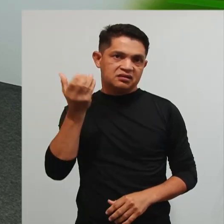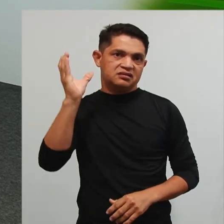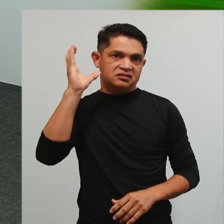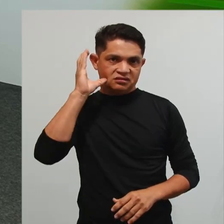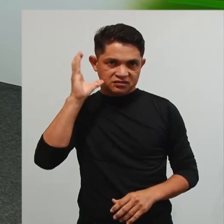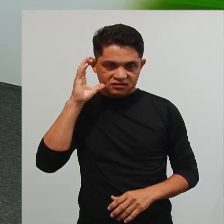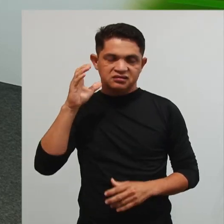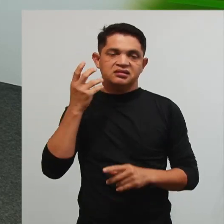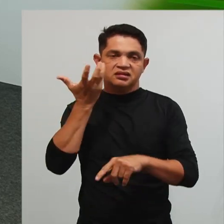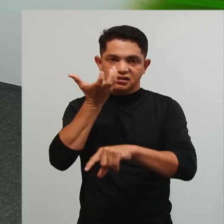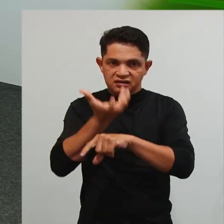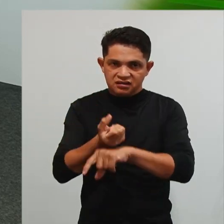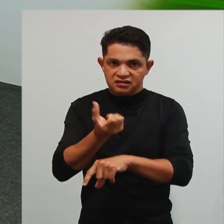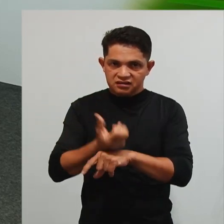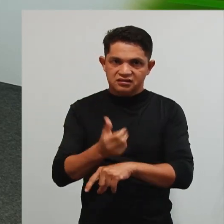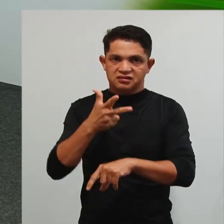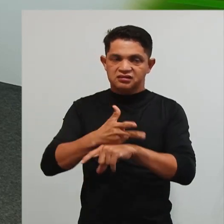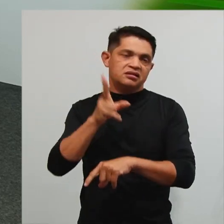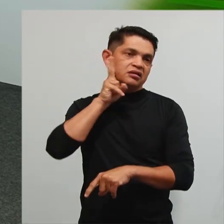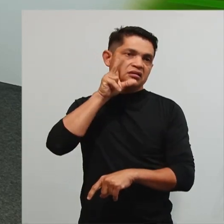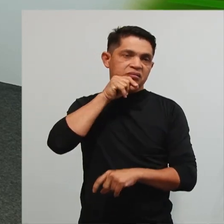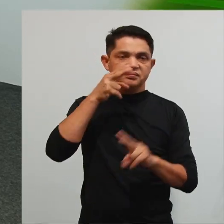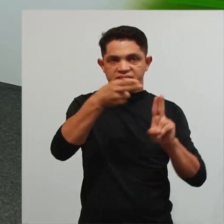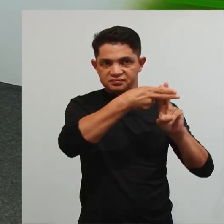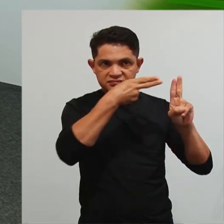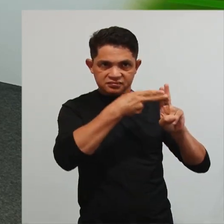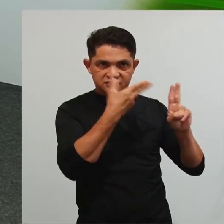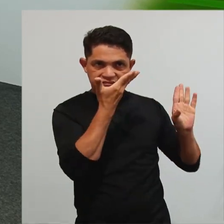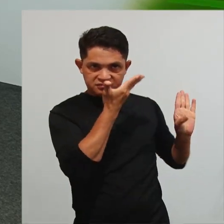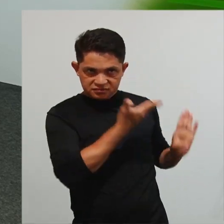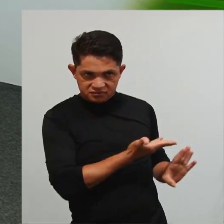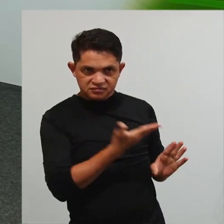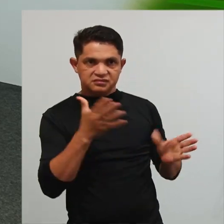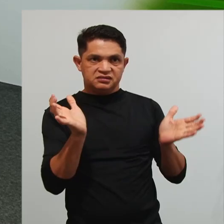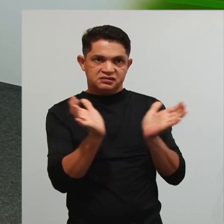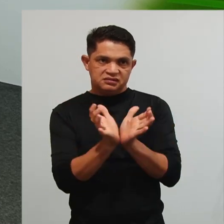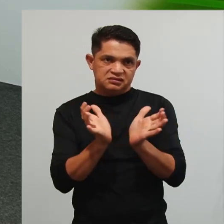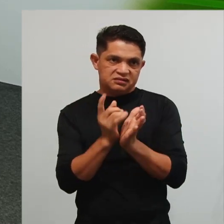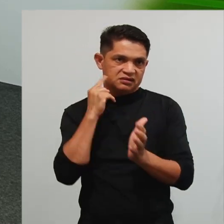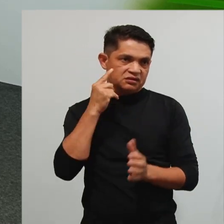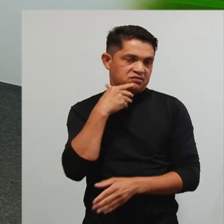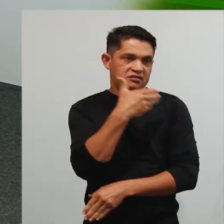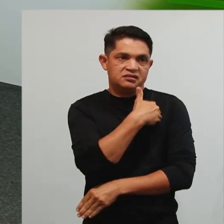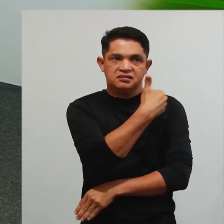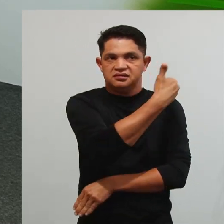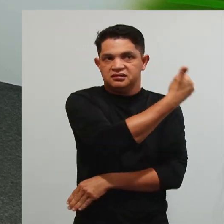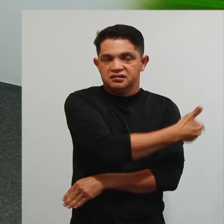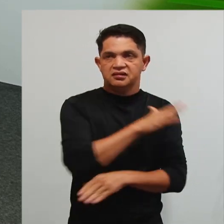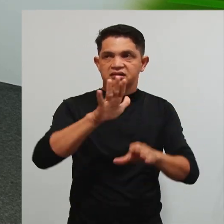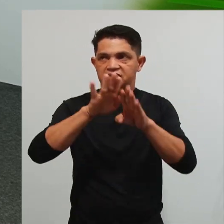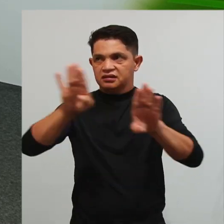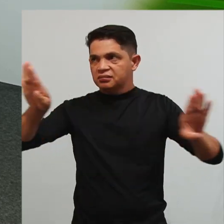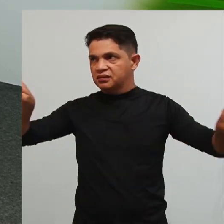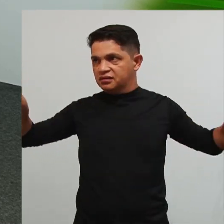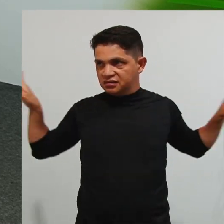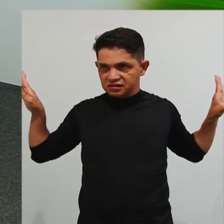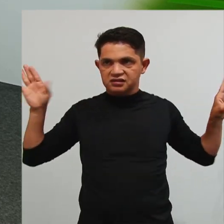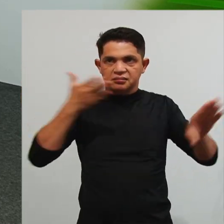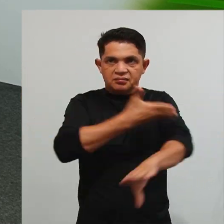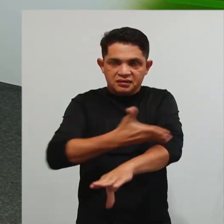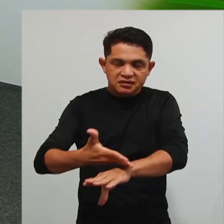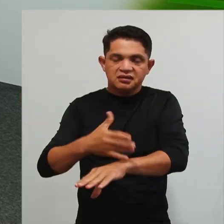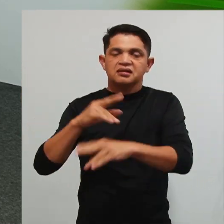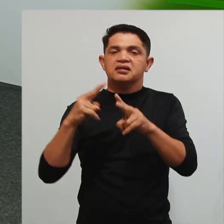de gravação do campus Porto Velho, Zona Norte, que no fundo, aqui atrás de mim, tem uma parede branca com os conectores